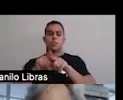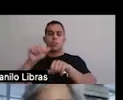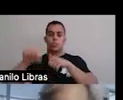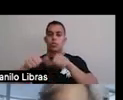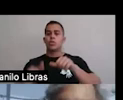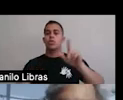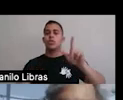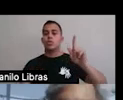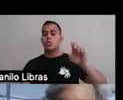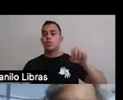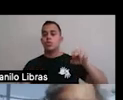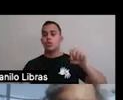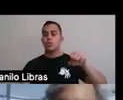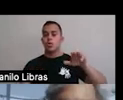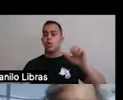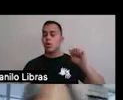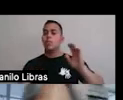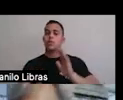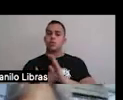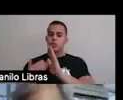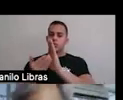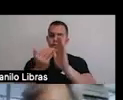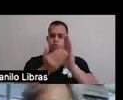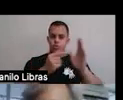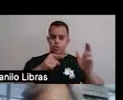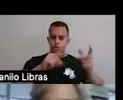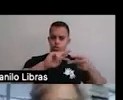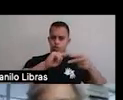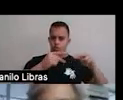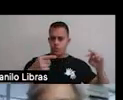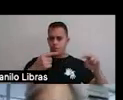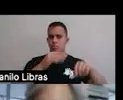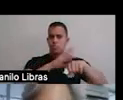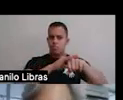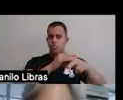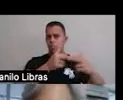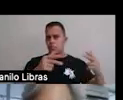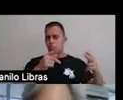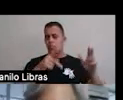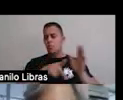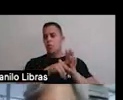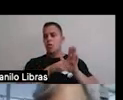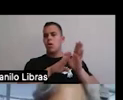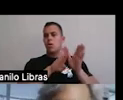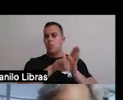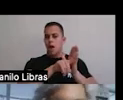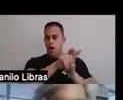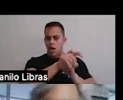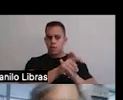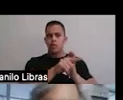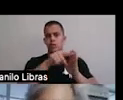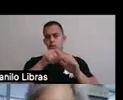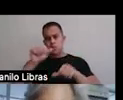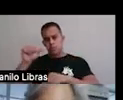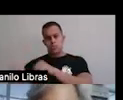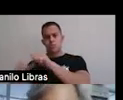poder tirar esses genes que são patogênicos, por exemplo, de uma bactéria para ela não ser mais patogênica ou